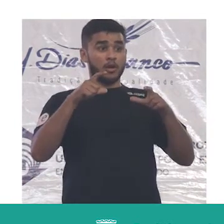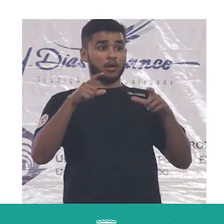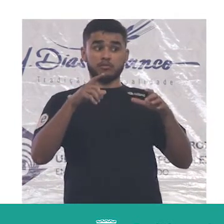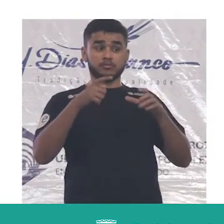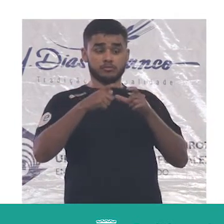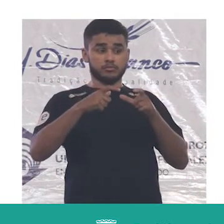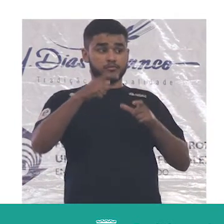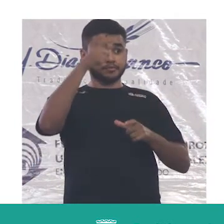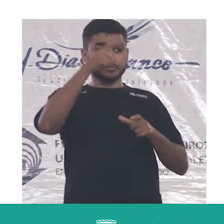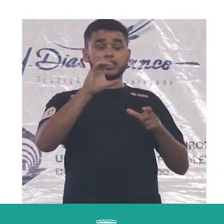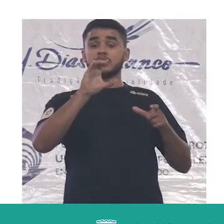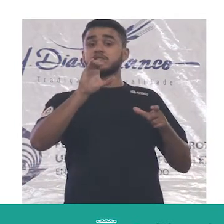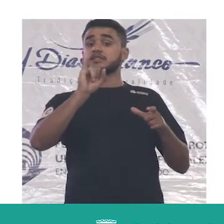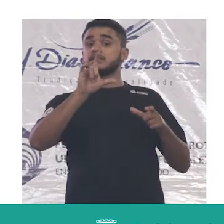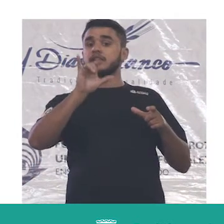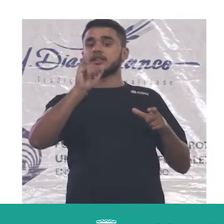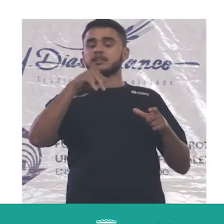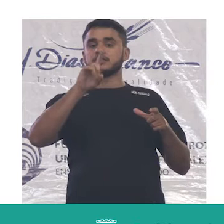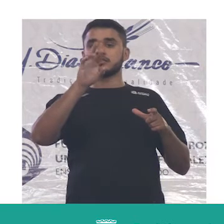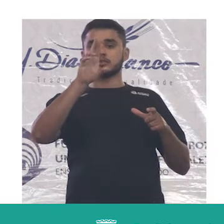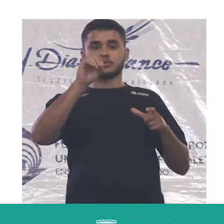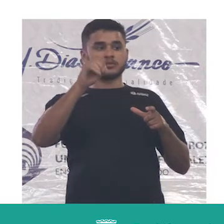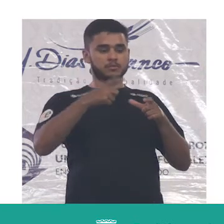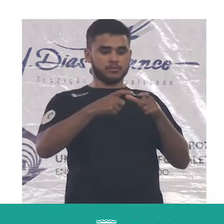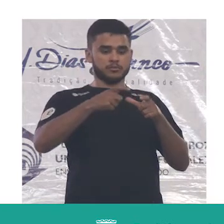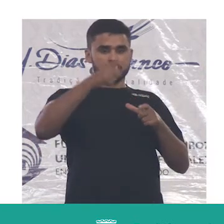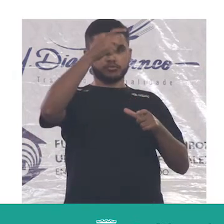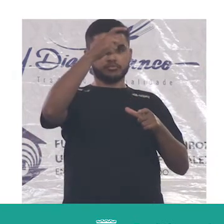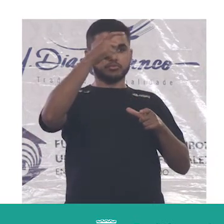círculo. E eu lembro de uma lata de leite condensado subindo aqui,